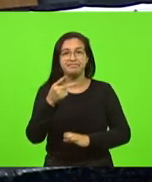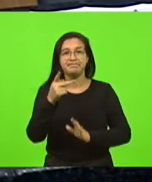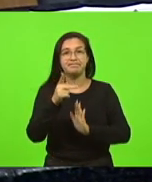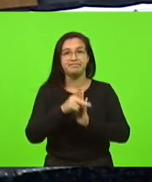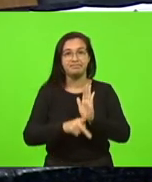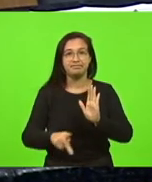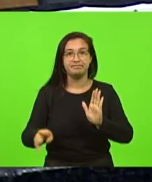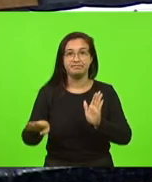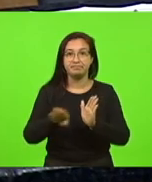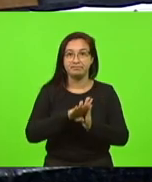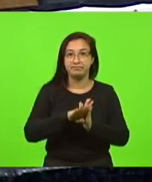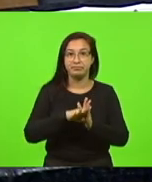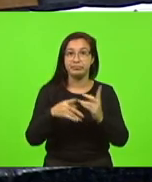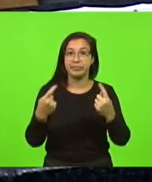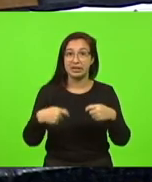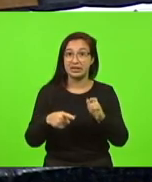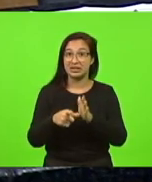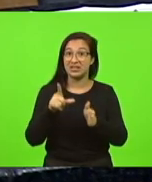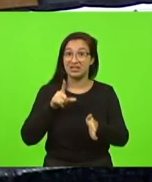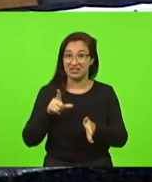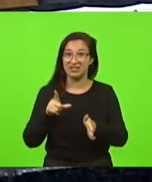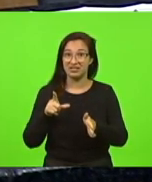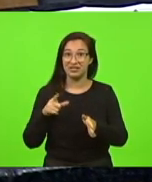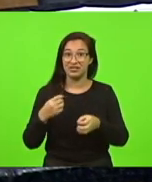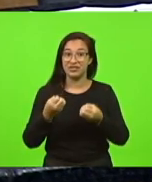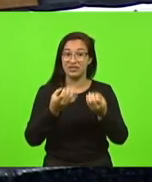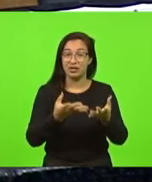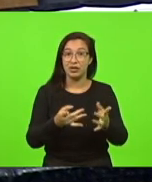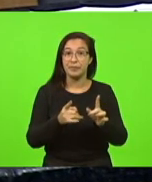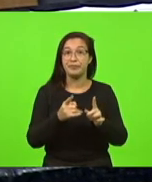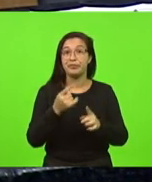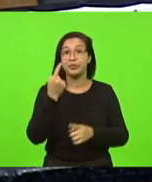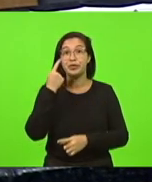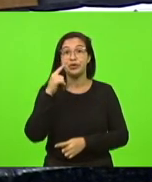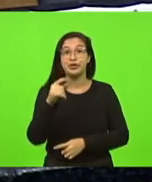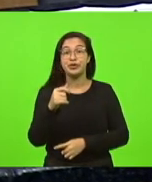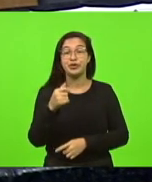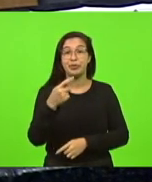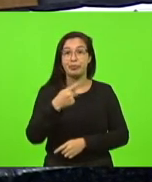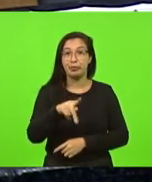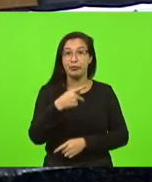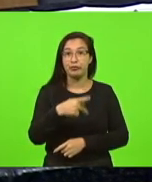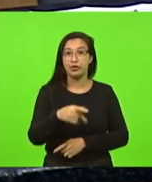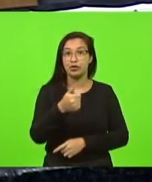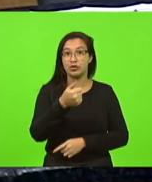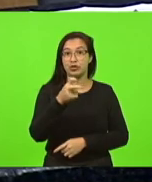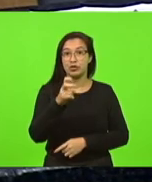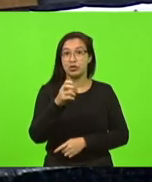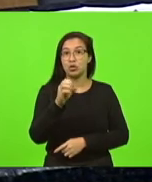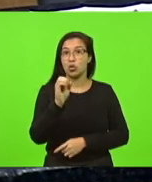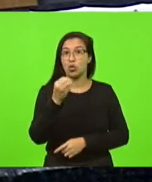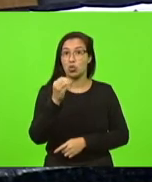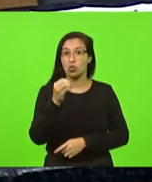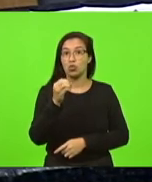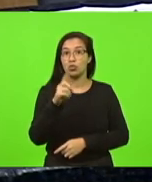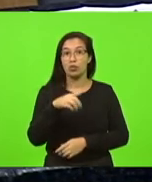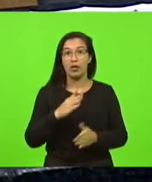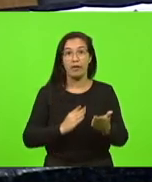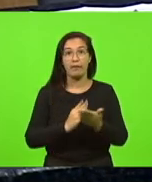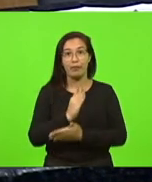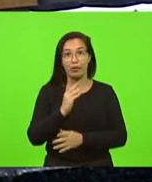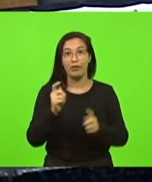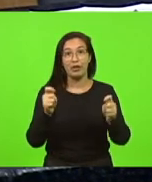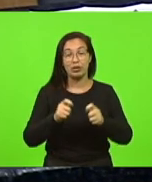era para ter vindo antes, é claro, para no dia do professor, dia 15 de outubro, esse projeto tivesse aprovado,